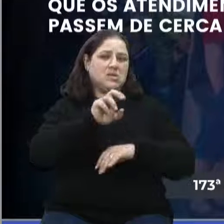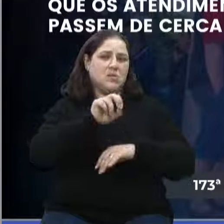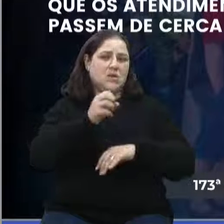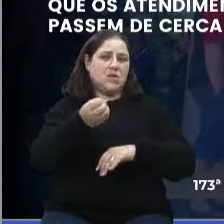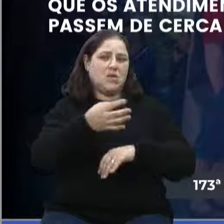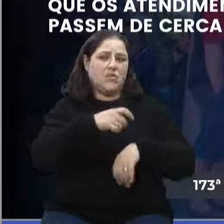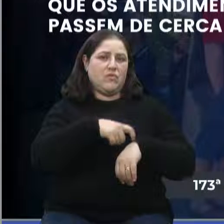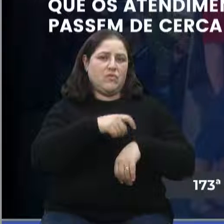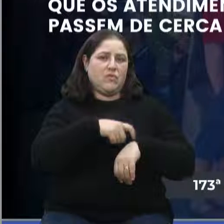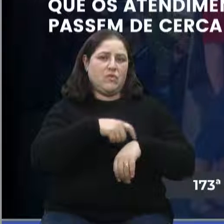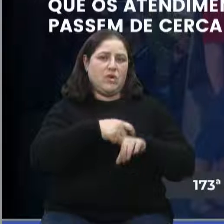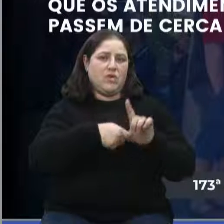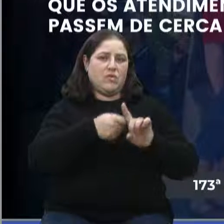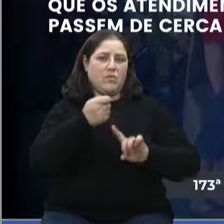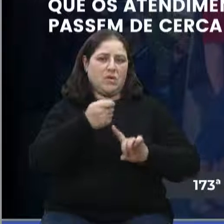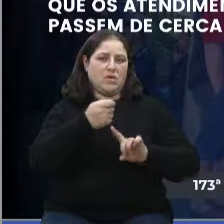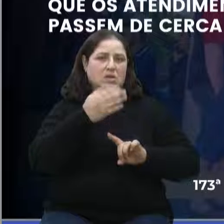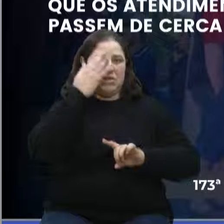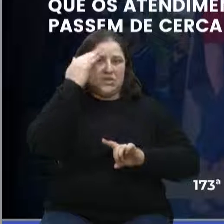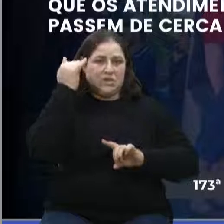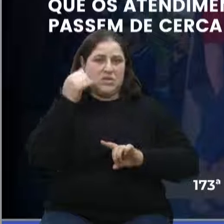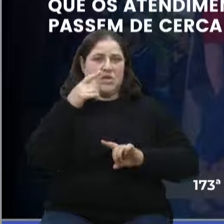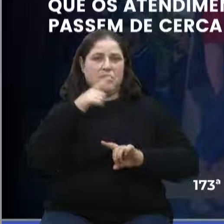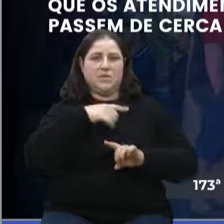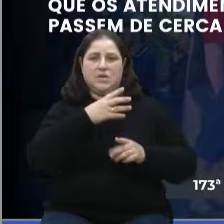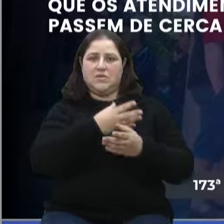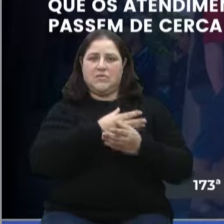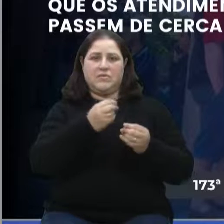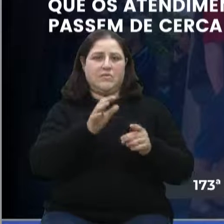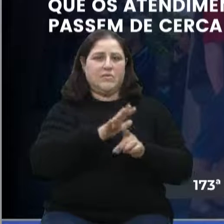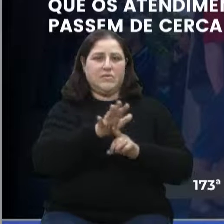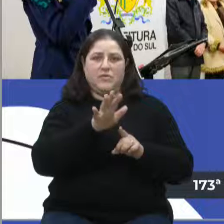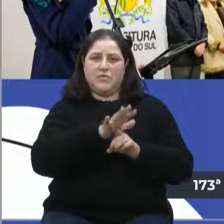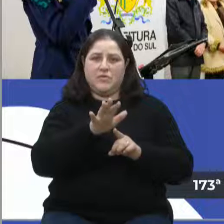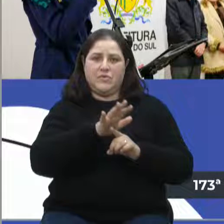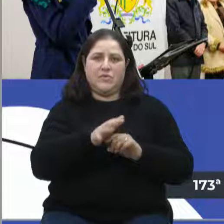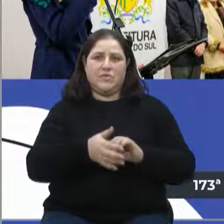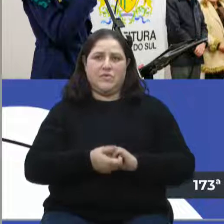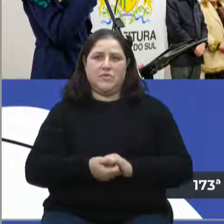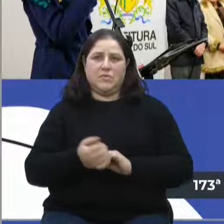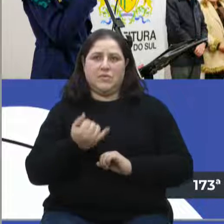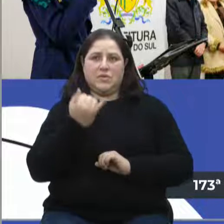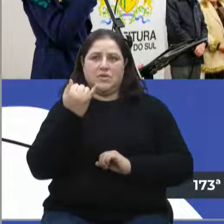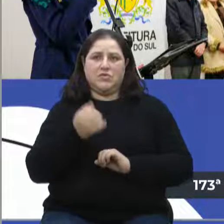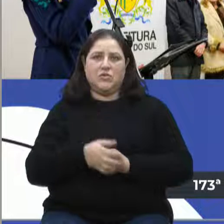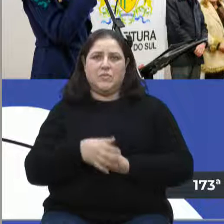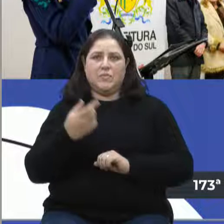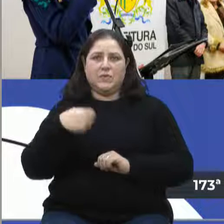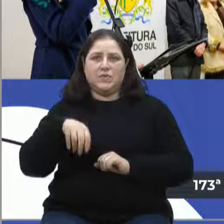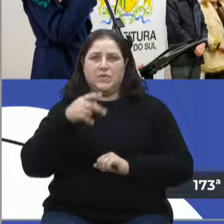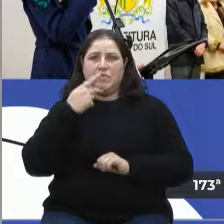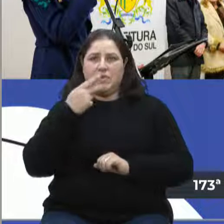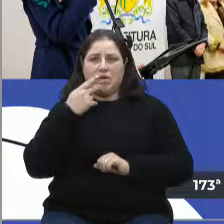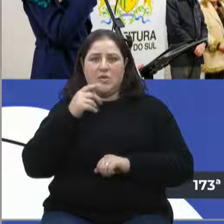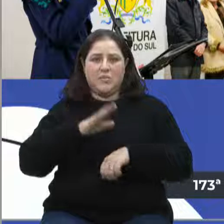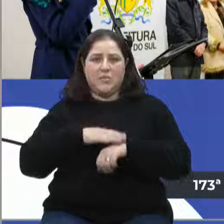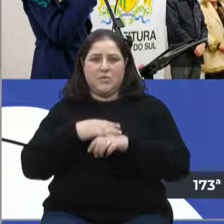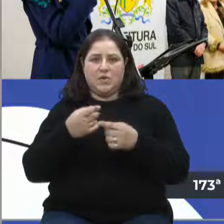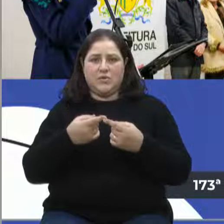horários por mês. A gente sabe que é uma demanda bem importante também. E eu preciso falar do momento de